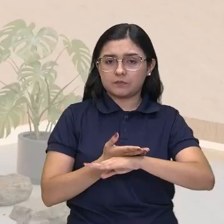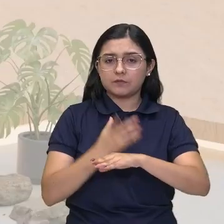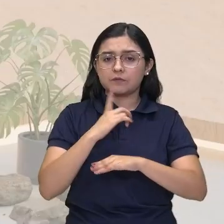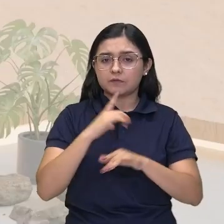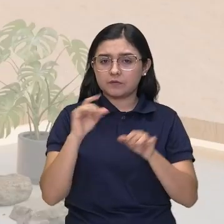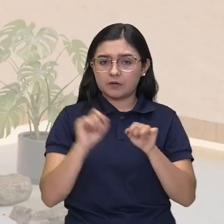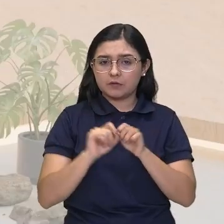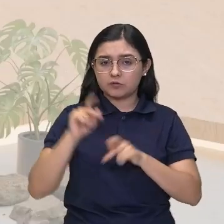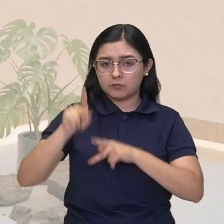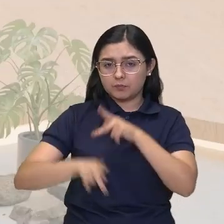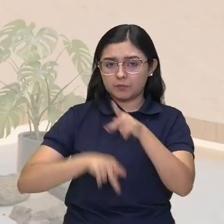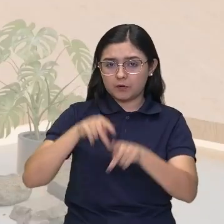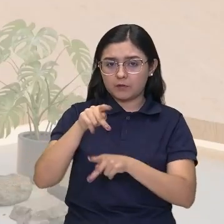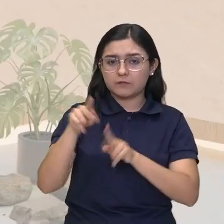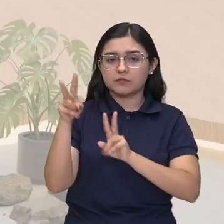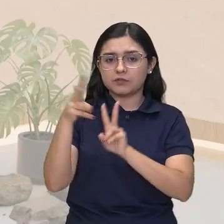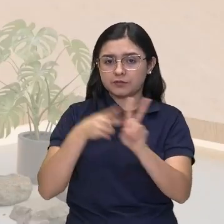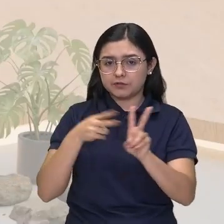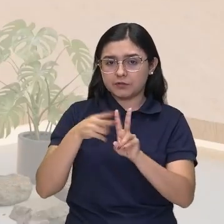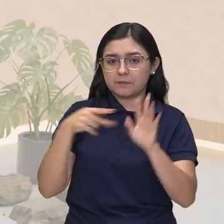que os povos indígenas da região